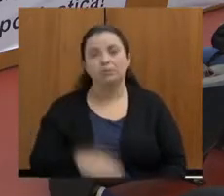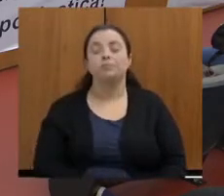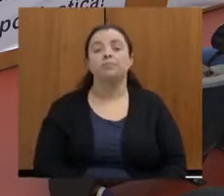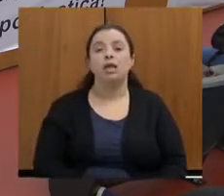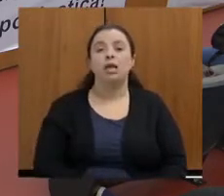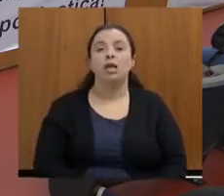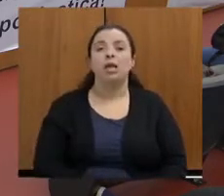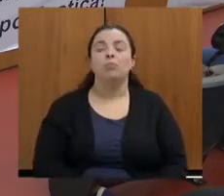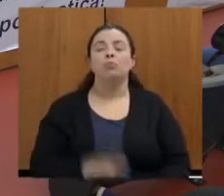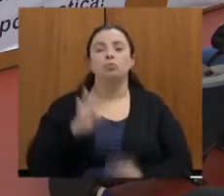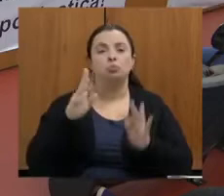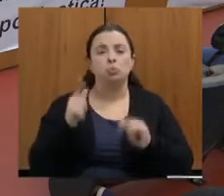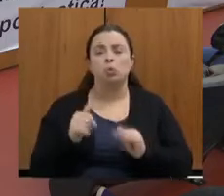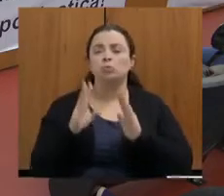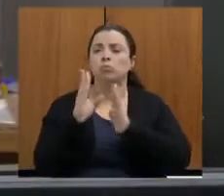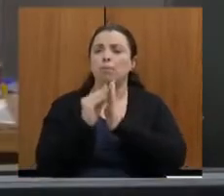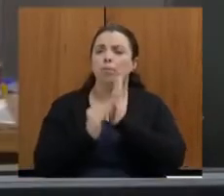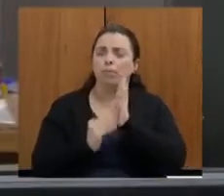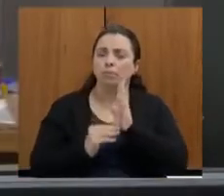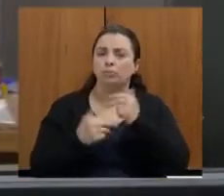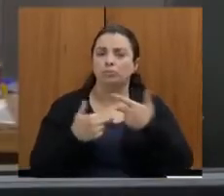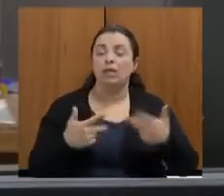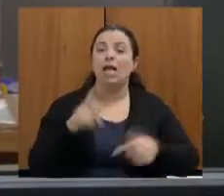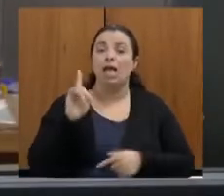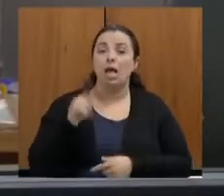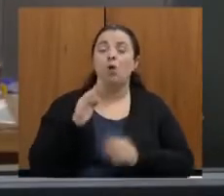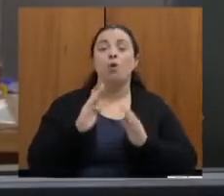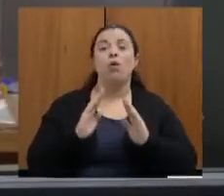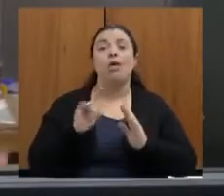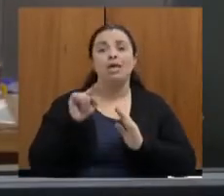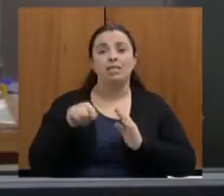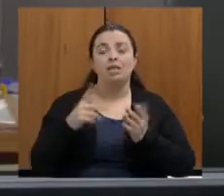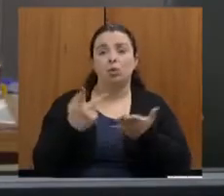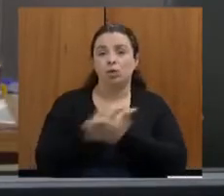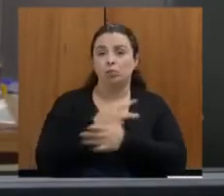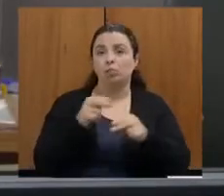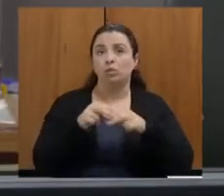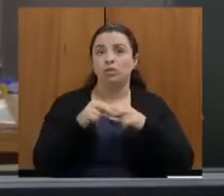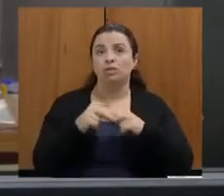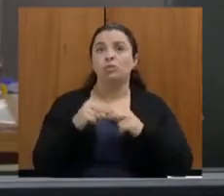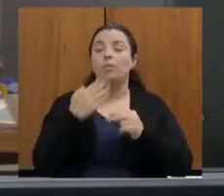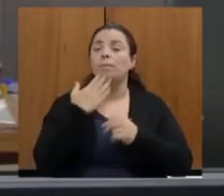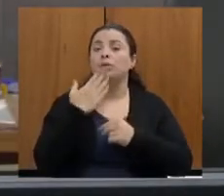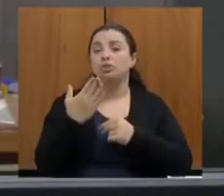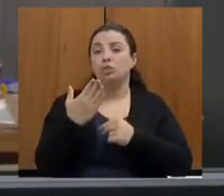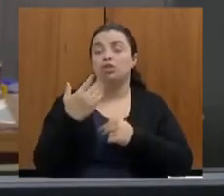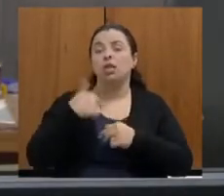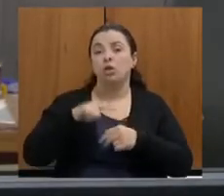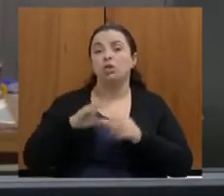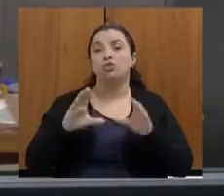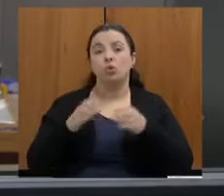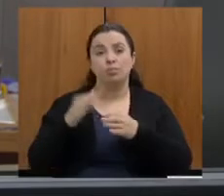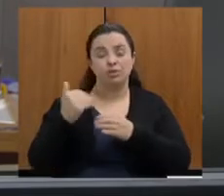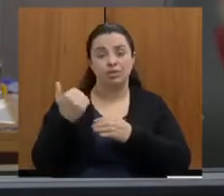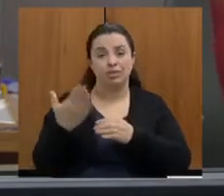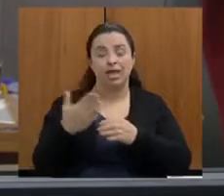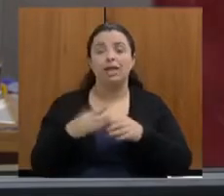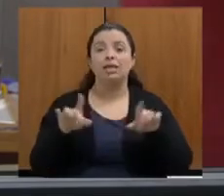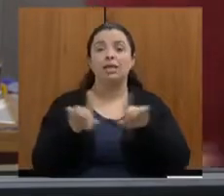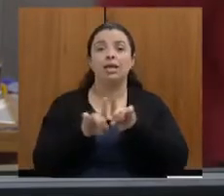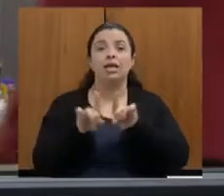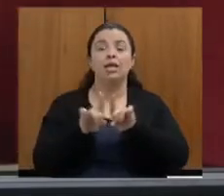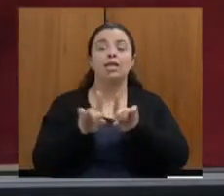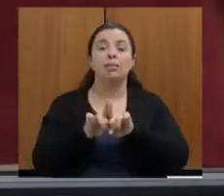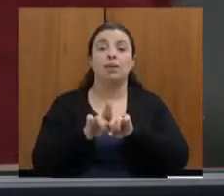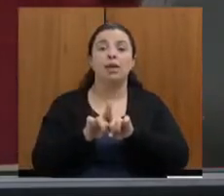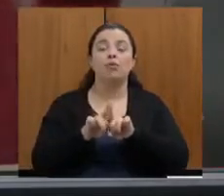essa foi uma solicitação da nossa comissão externa inclusive também como sugestão Deputado